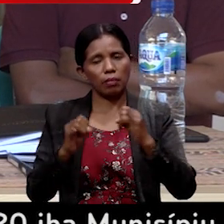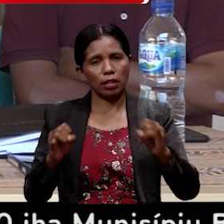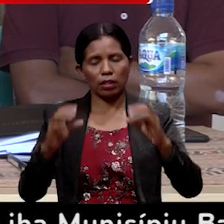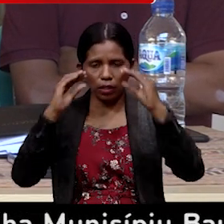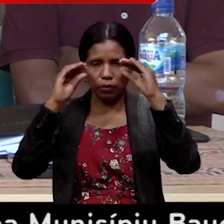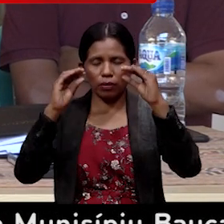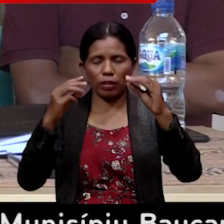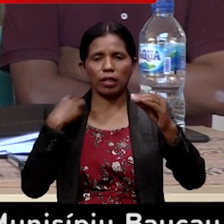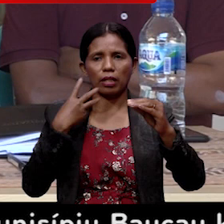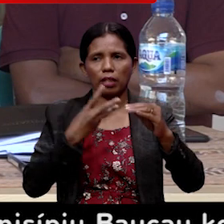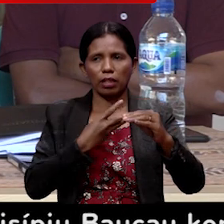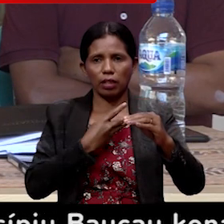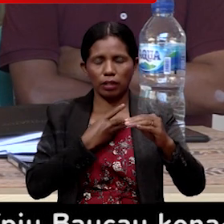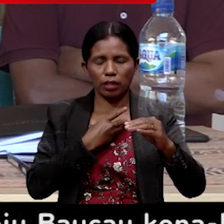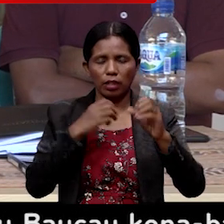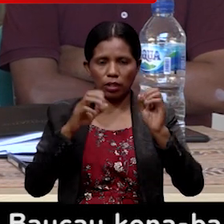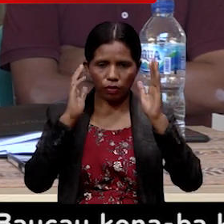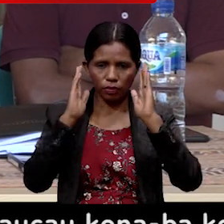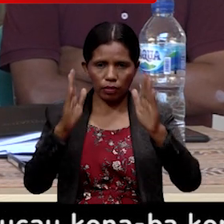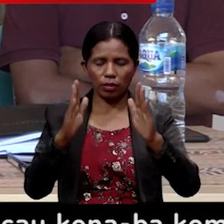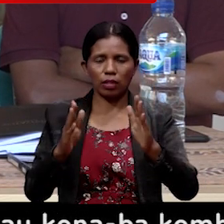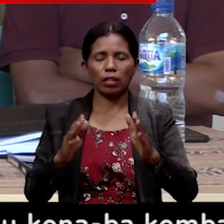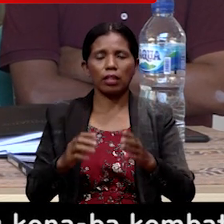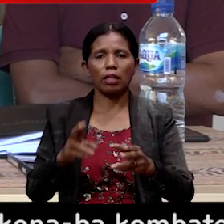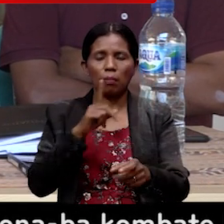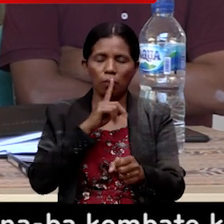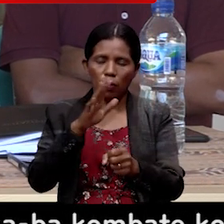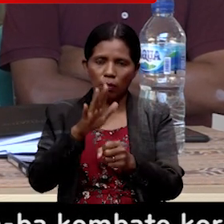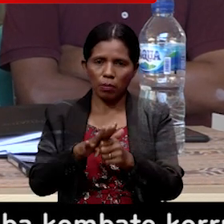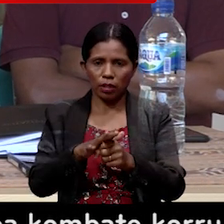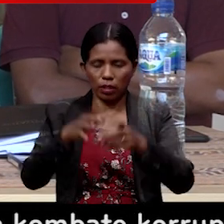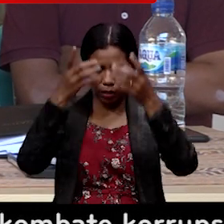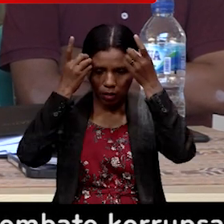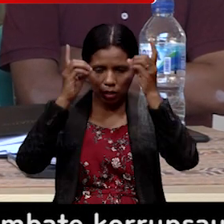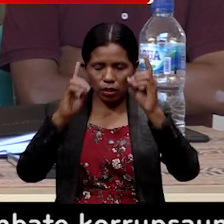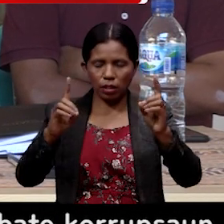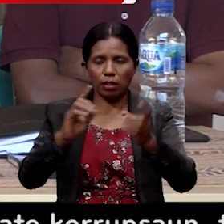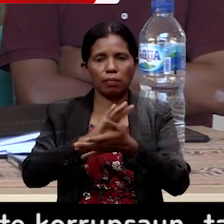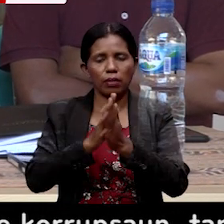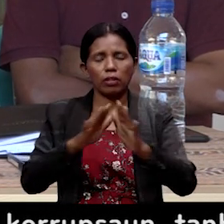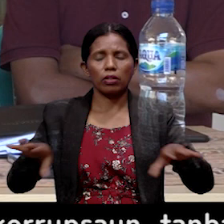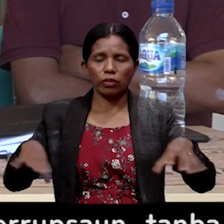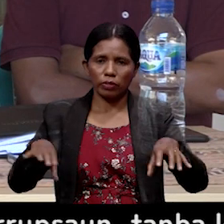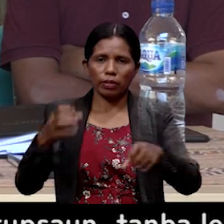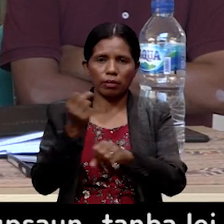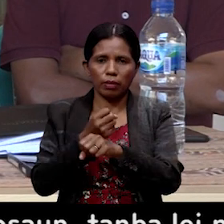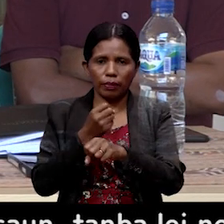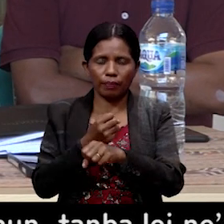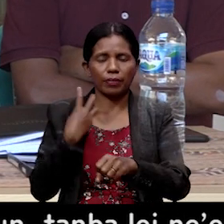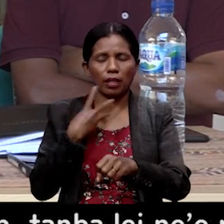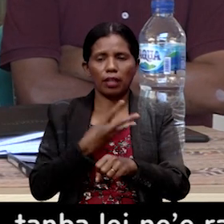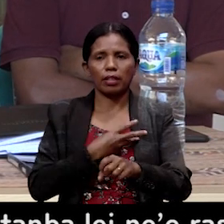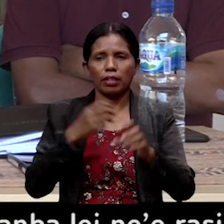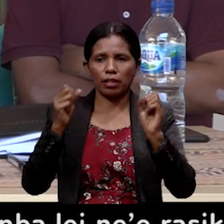katak, ita ni convicção, ita ni compromisso, determinação, unidade, no serviço makas, mak ita se